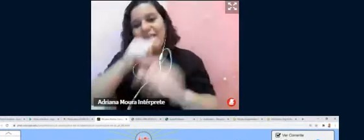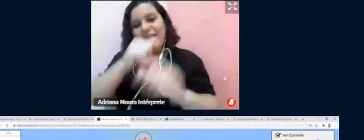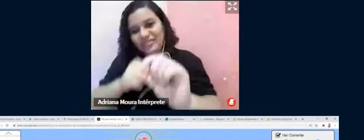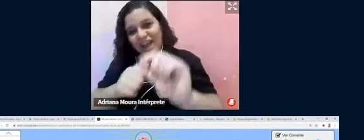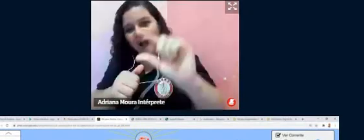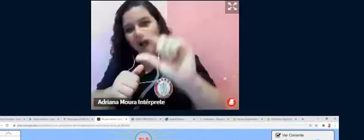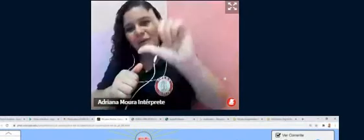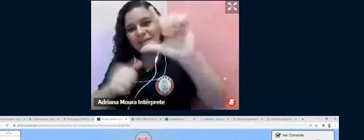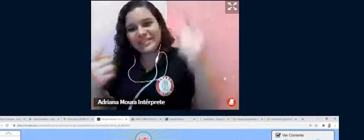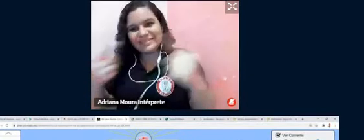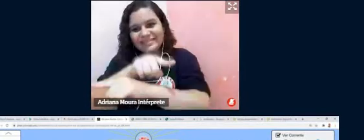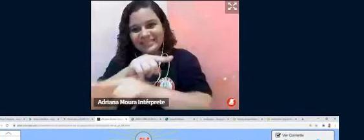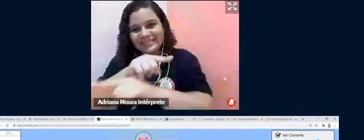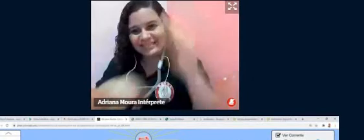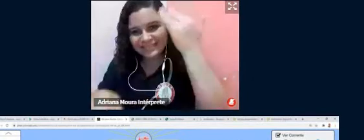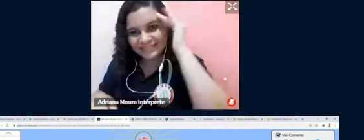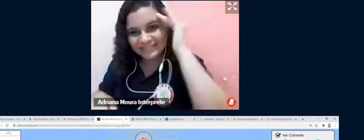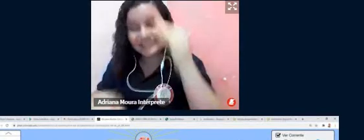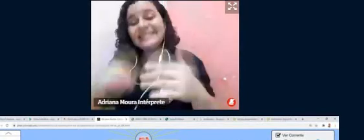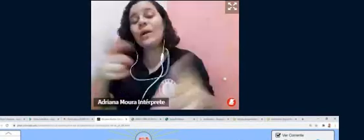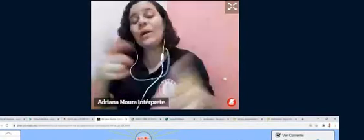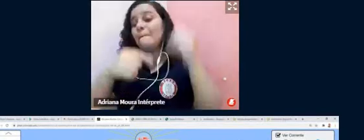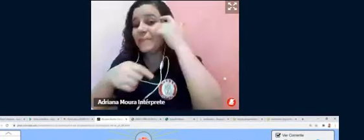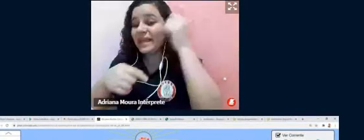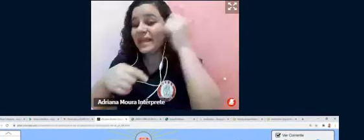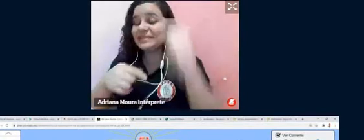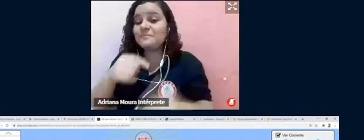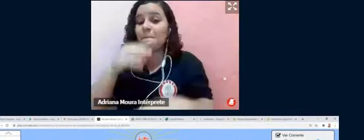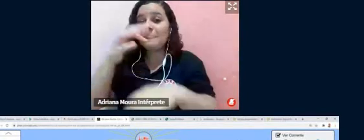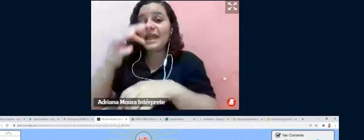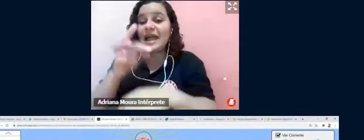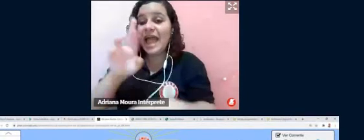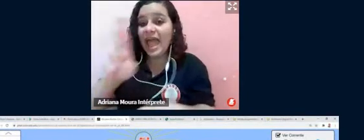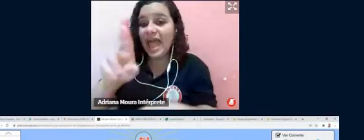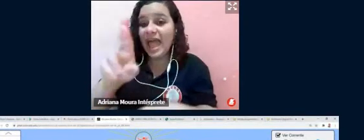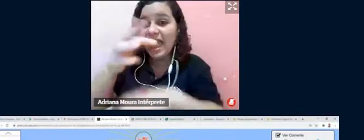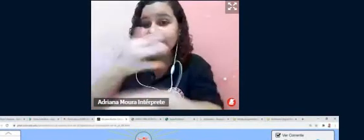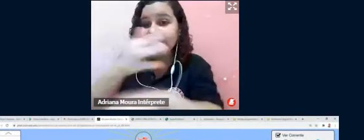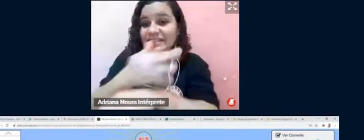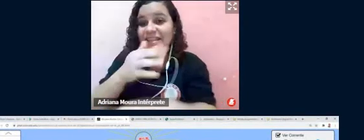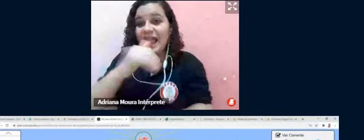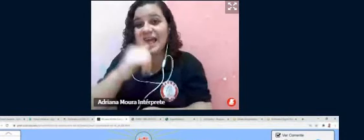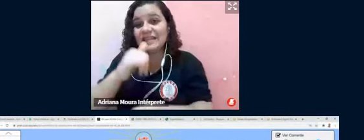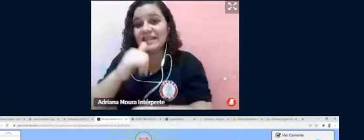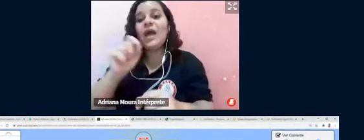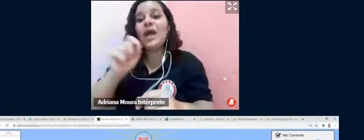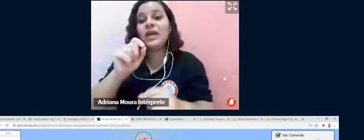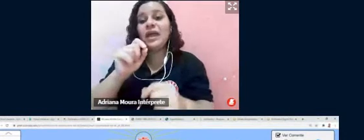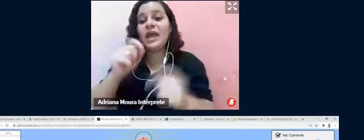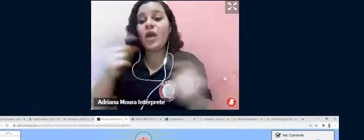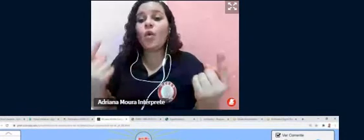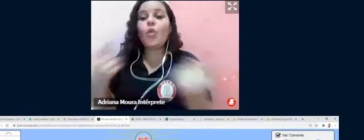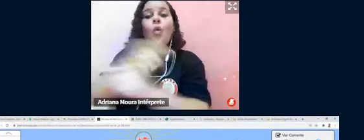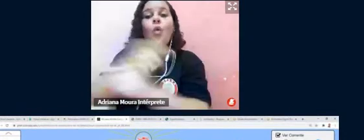resistência elétrica, ela é uma oposição à passagem da corrente. Sendo uma